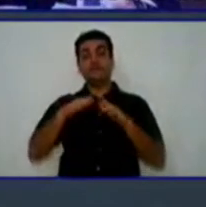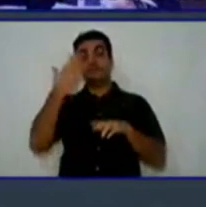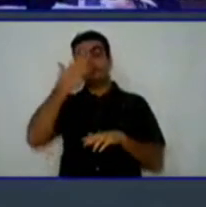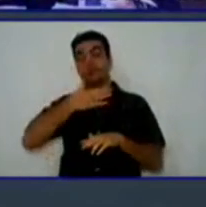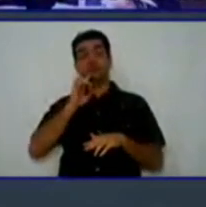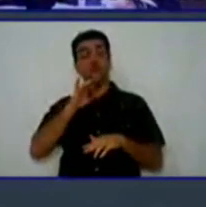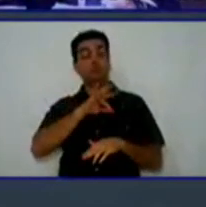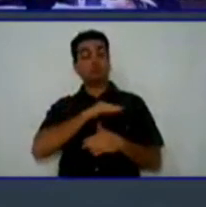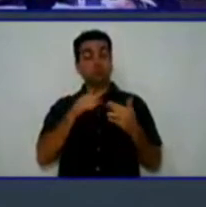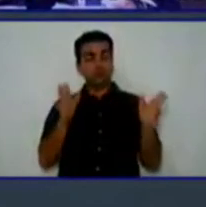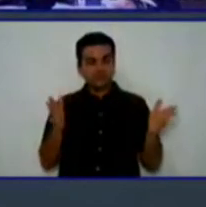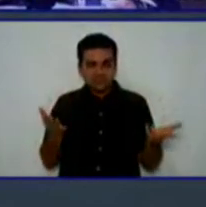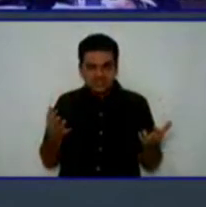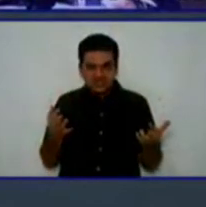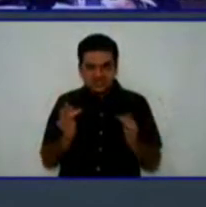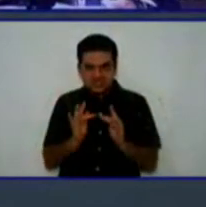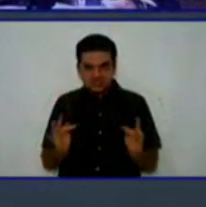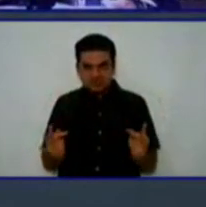indiciária,